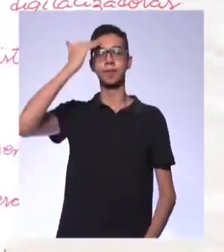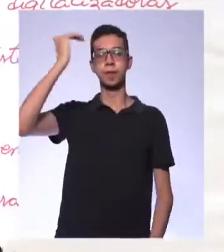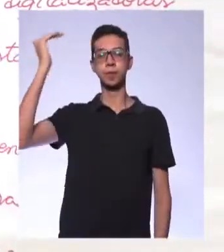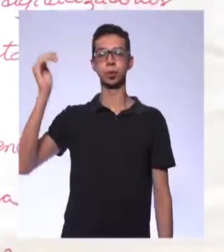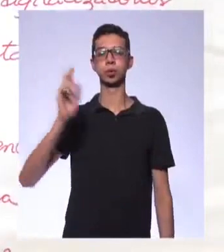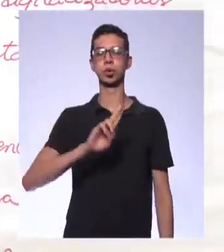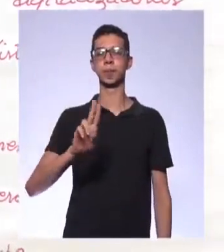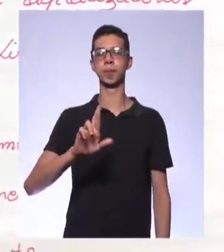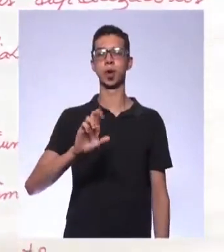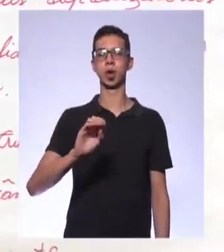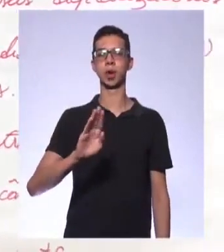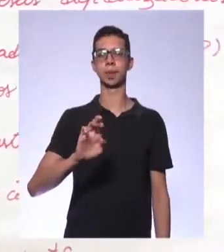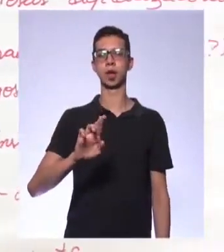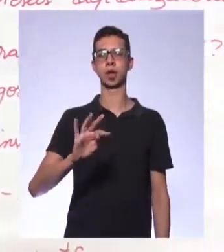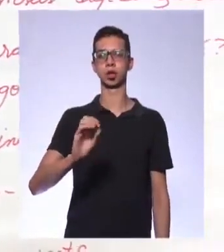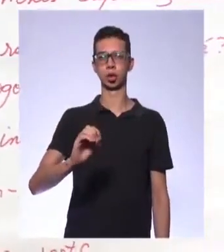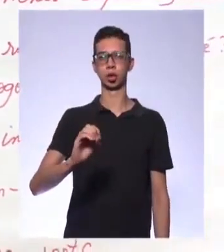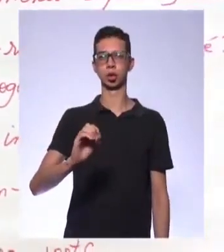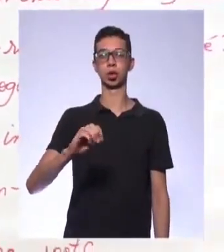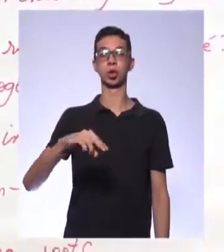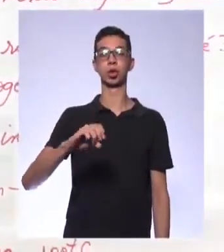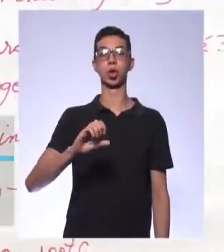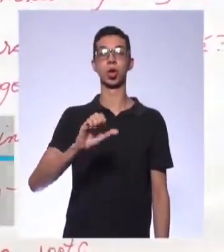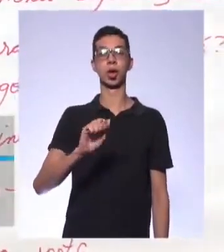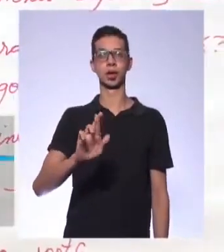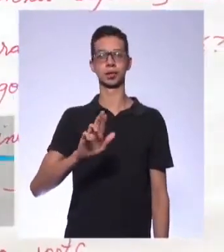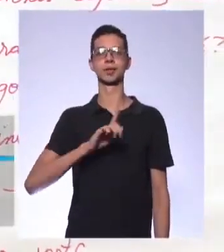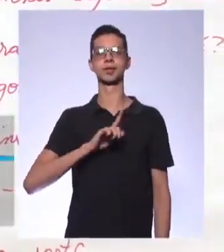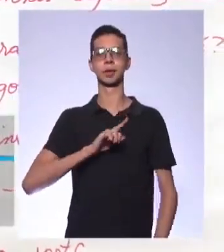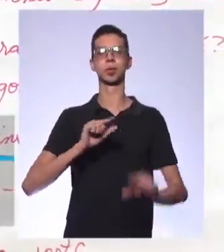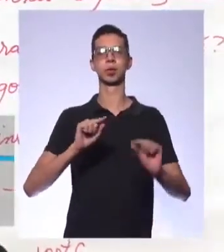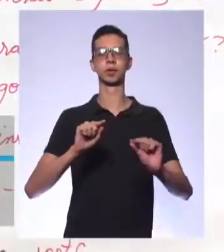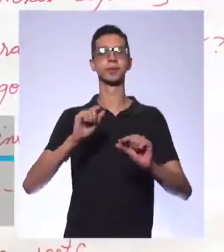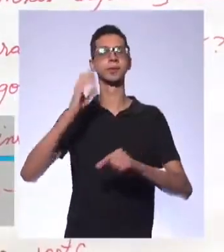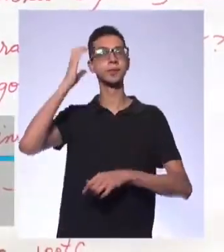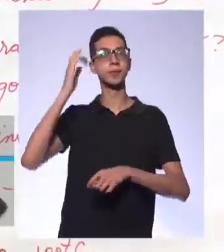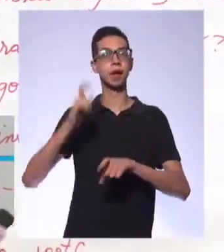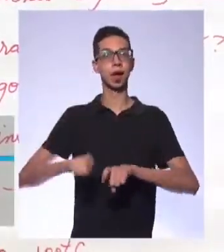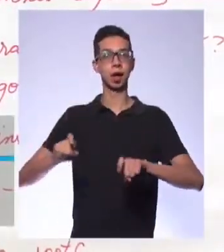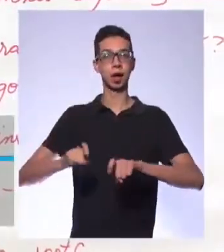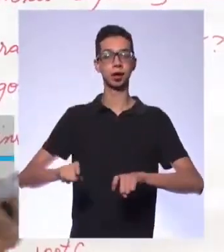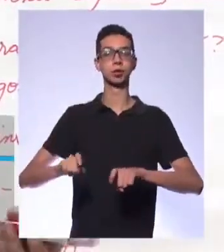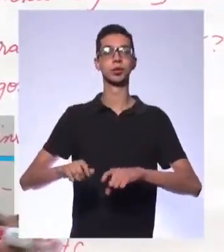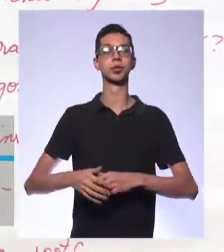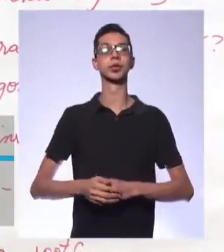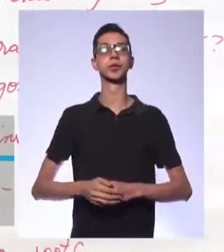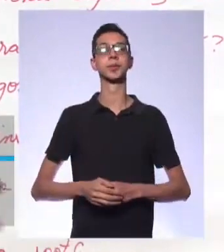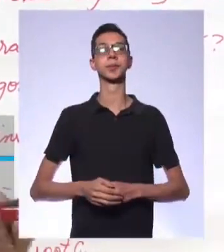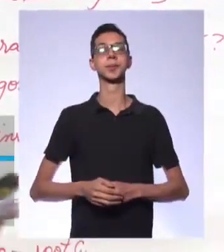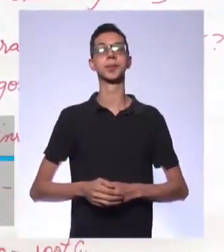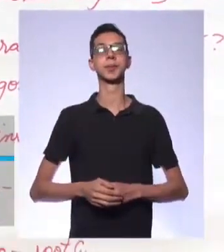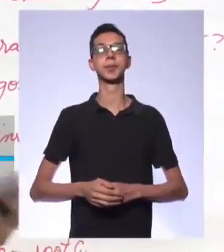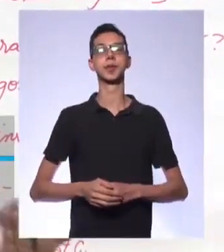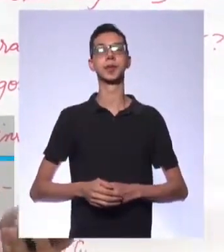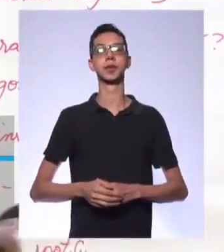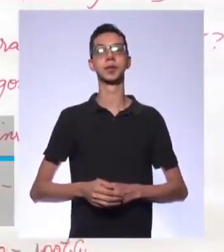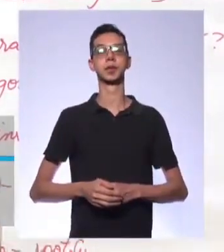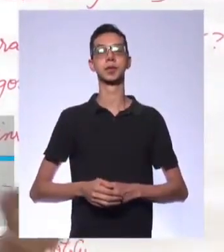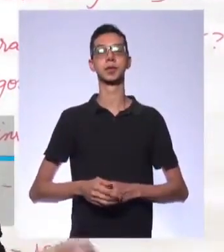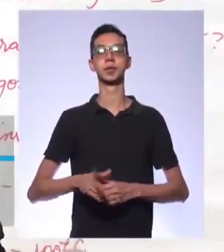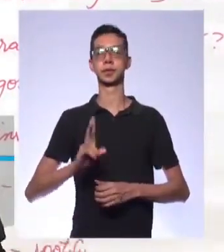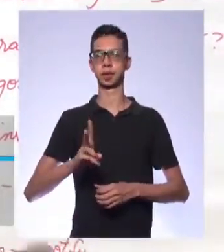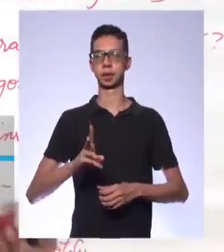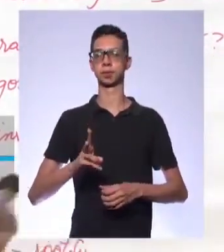Novas Tendências, onde nesse programa ele pegava todos, né, tinha um certo manejo entre ele